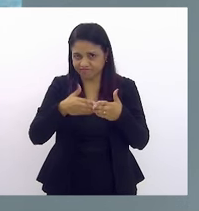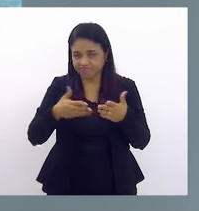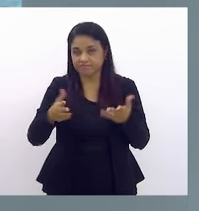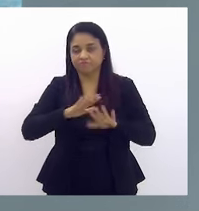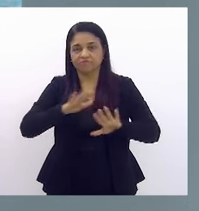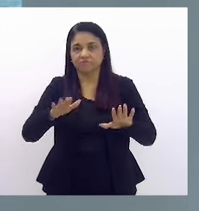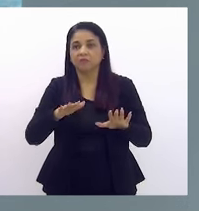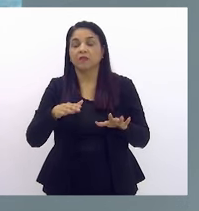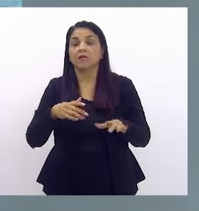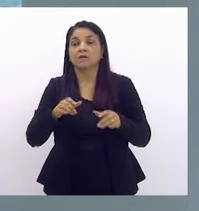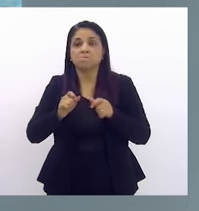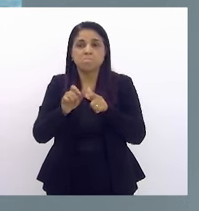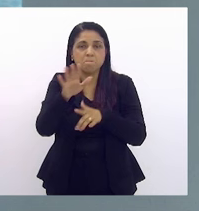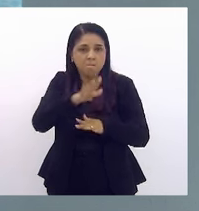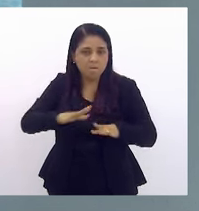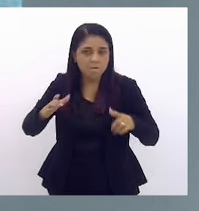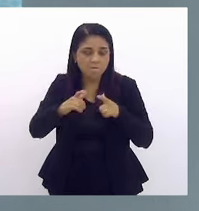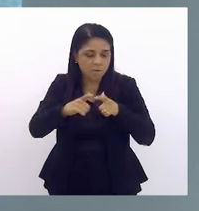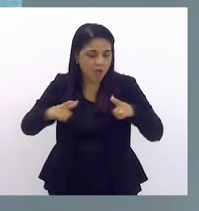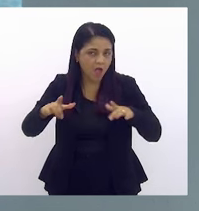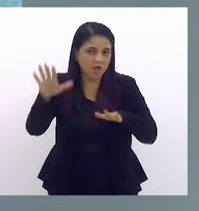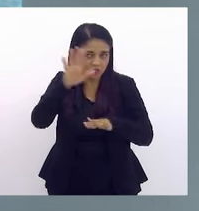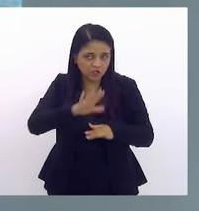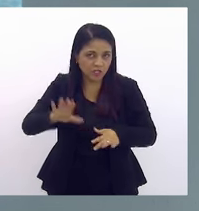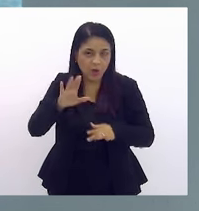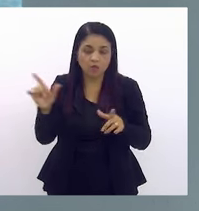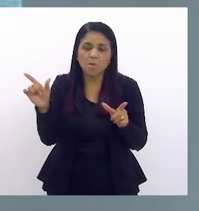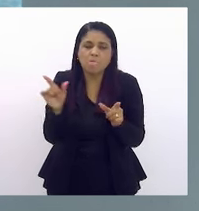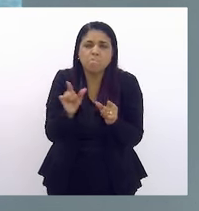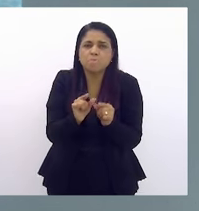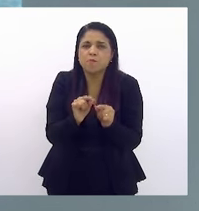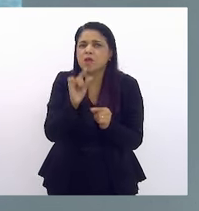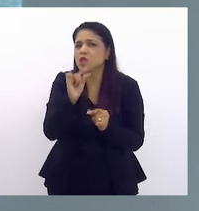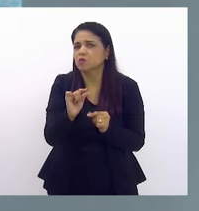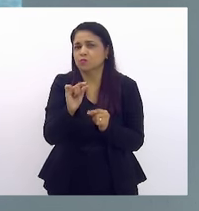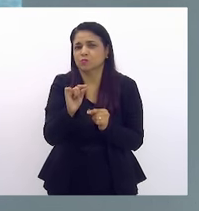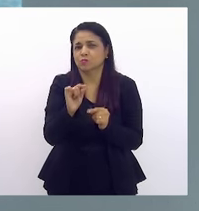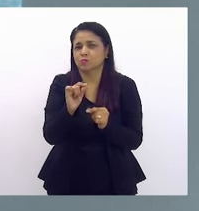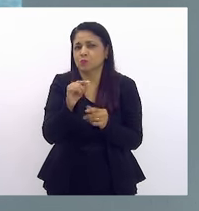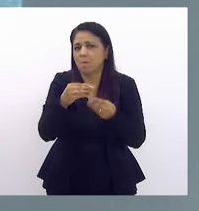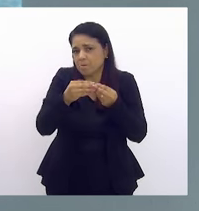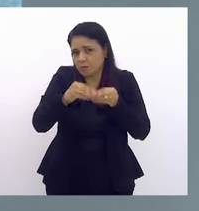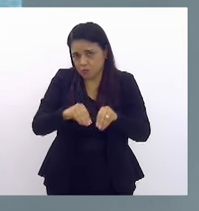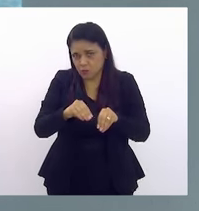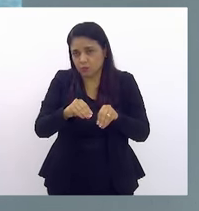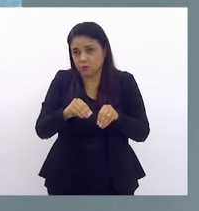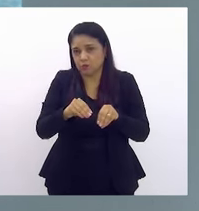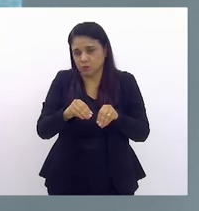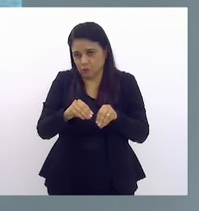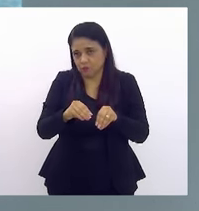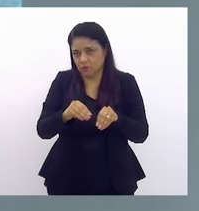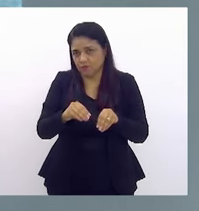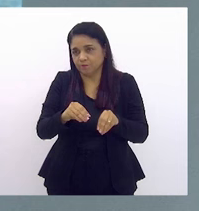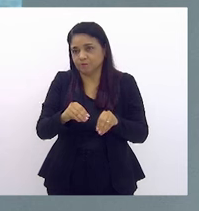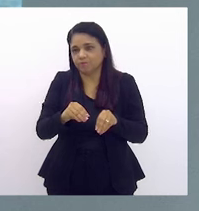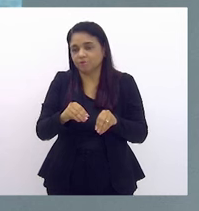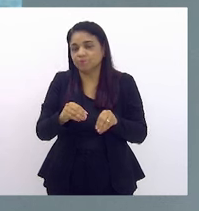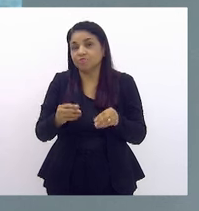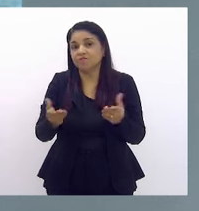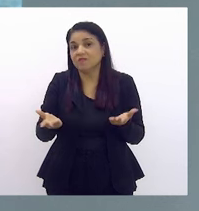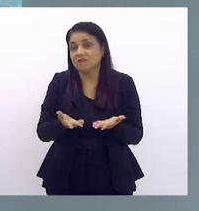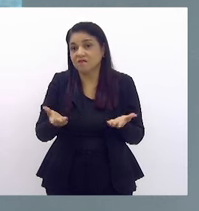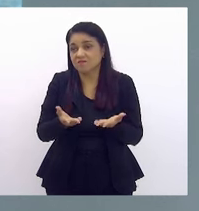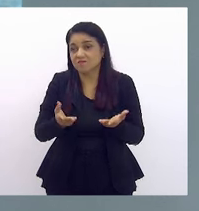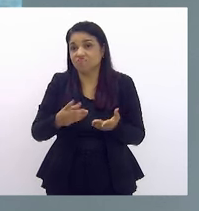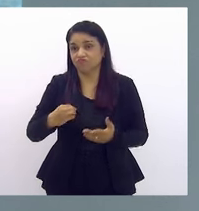modo geral, foi a que menos teve grandes coisas. O assoreamento aumentou muito, tanto que agora existe aqui